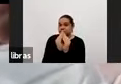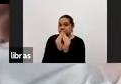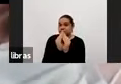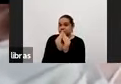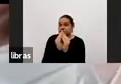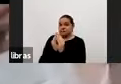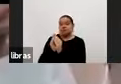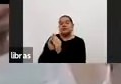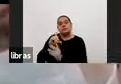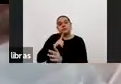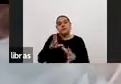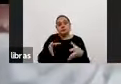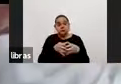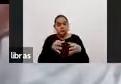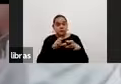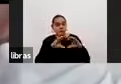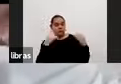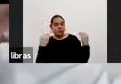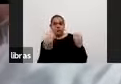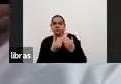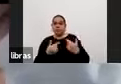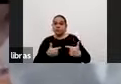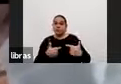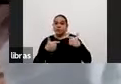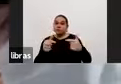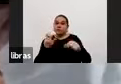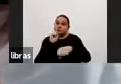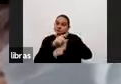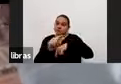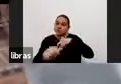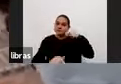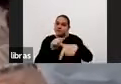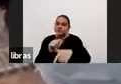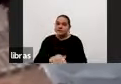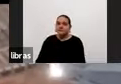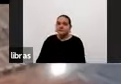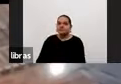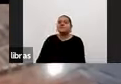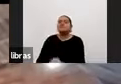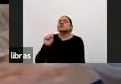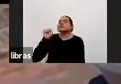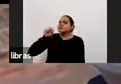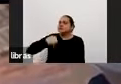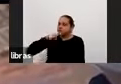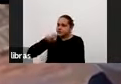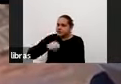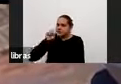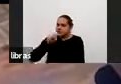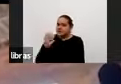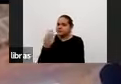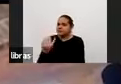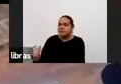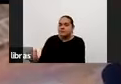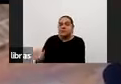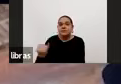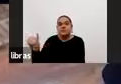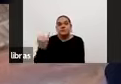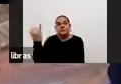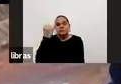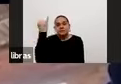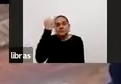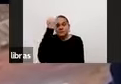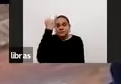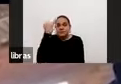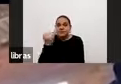da comunidade na sua luta pelo emprego. Muito, muito, é muito importante, porque é dessa vez a